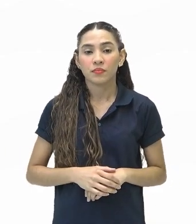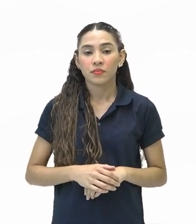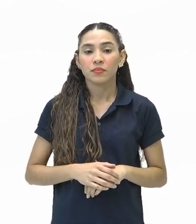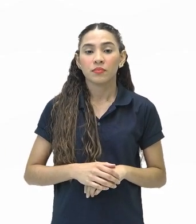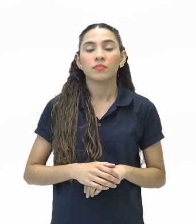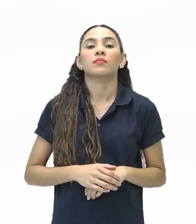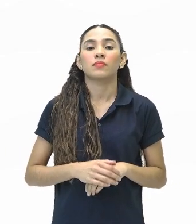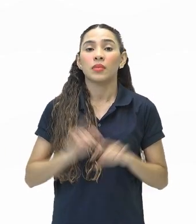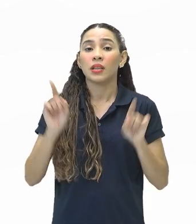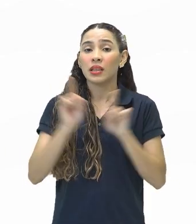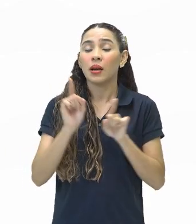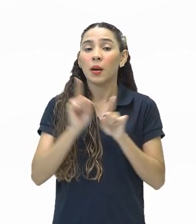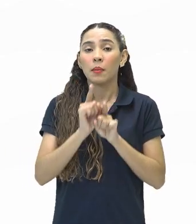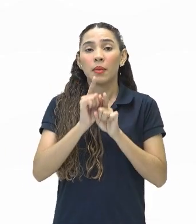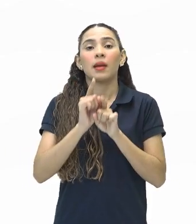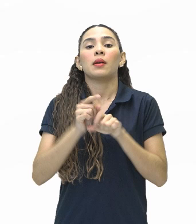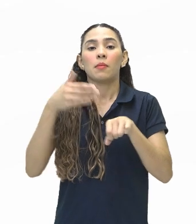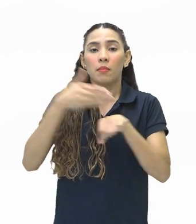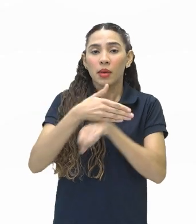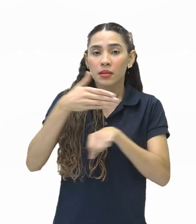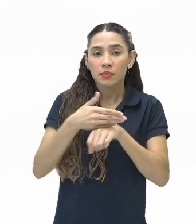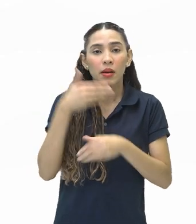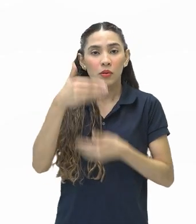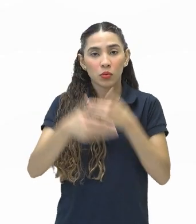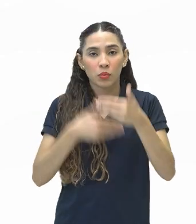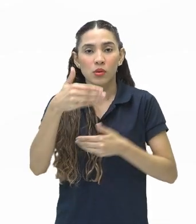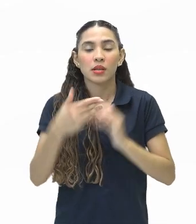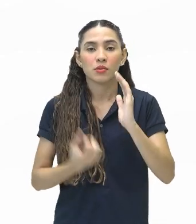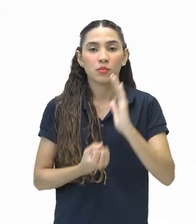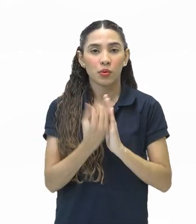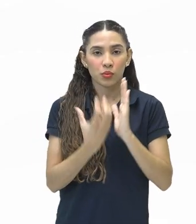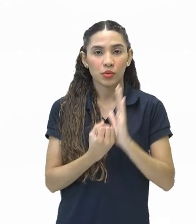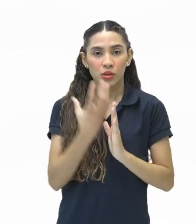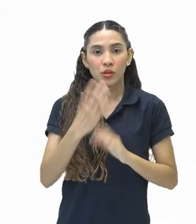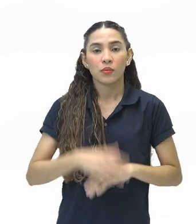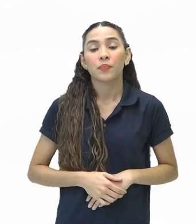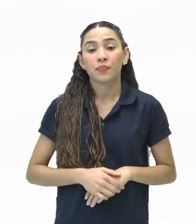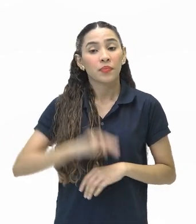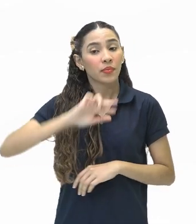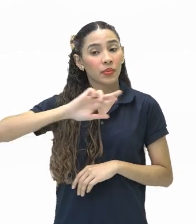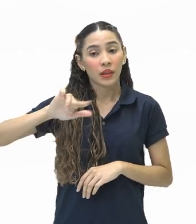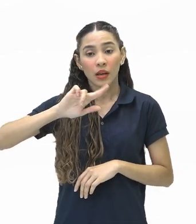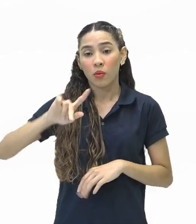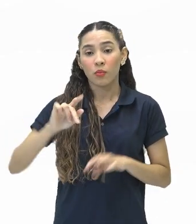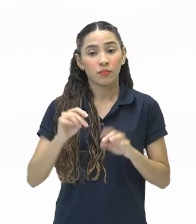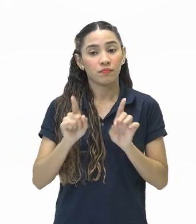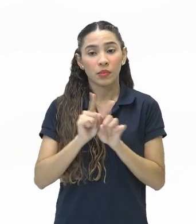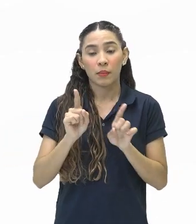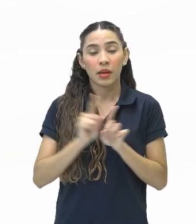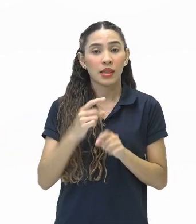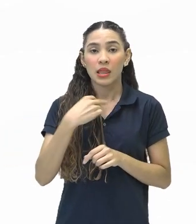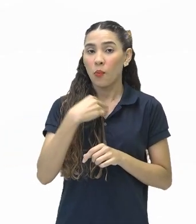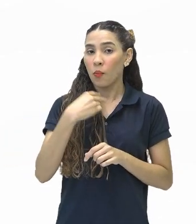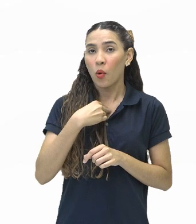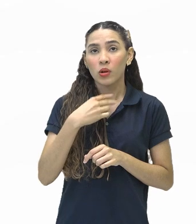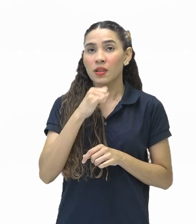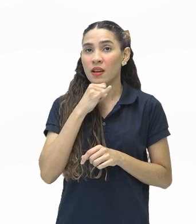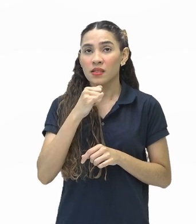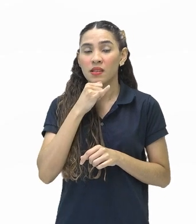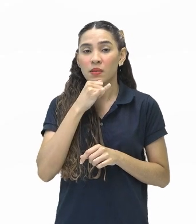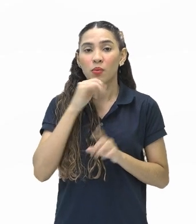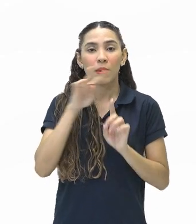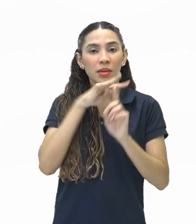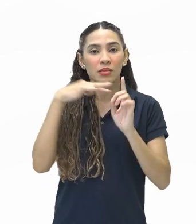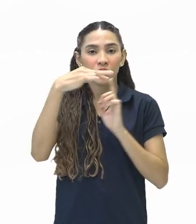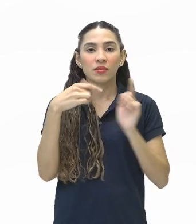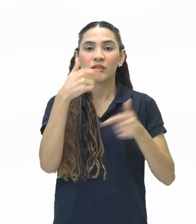Como parceiro do processo produtivo. E ele não pode, a gente não pode ser admitido uma